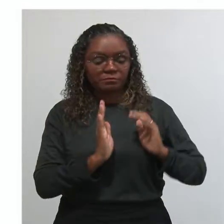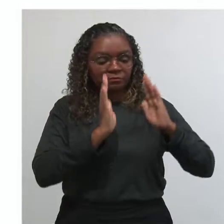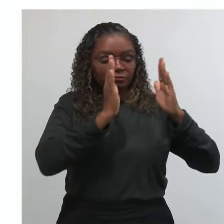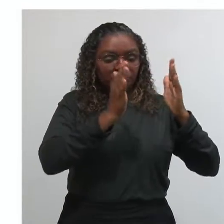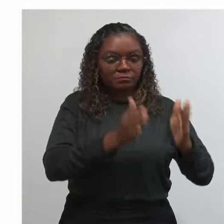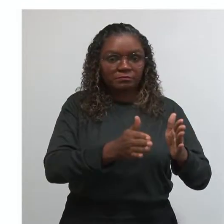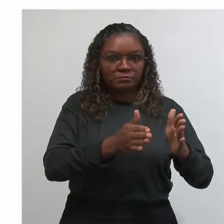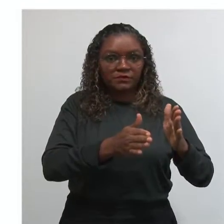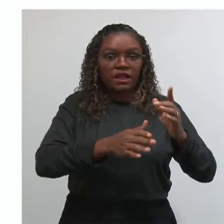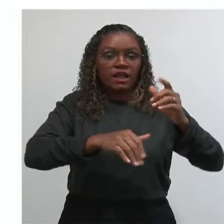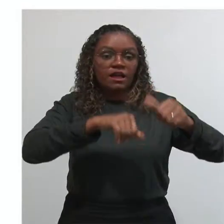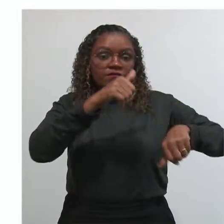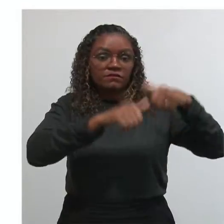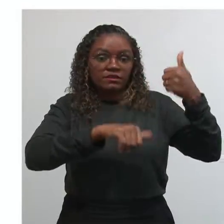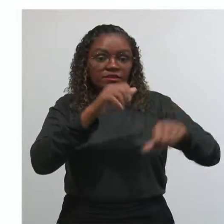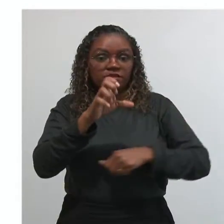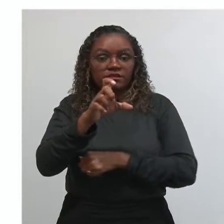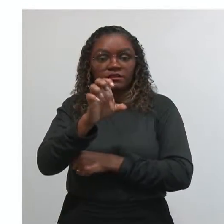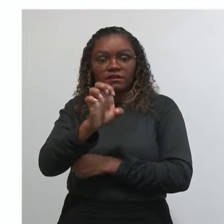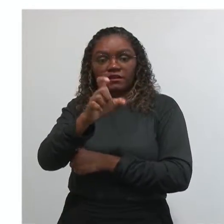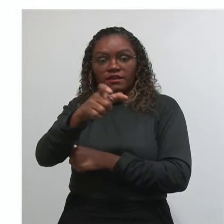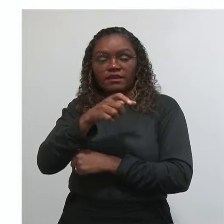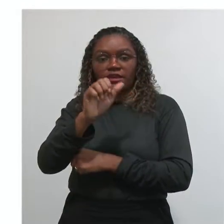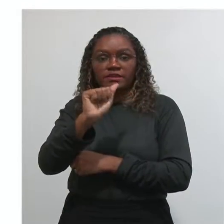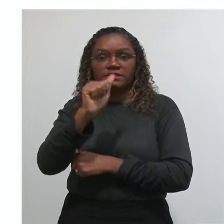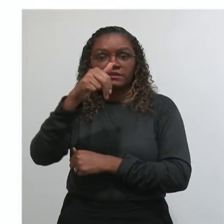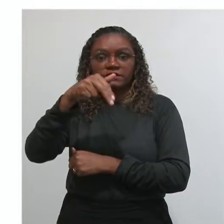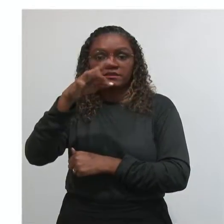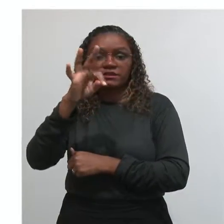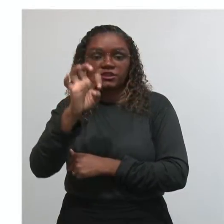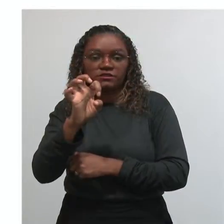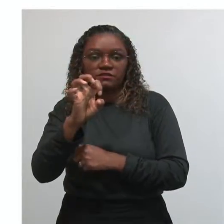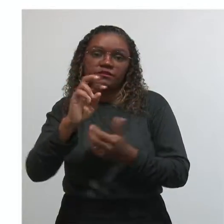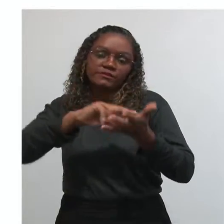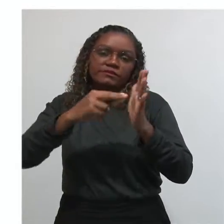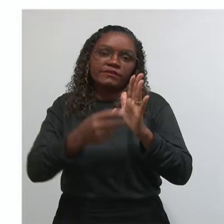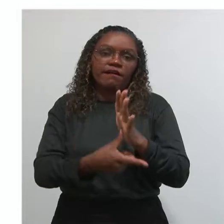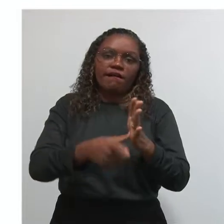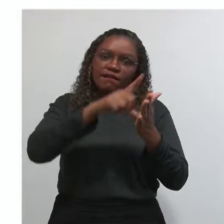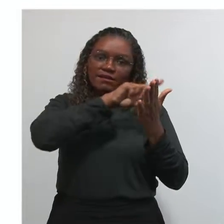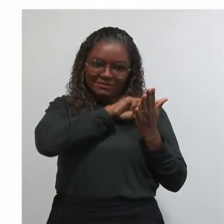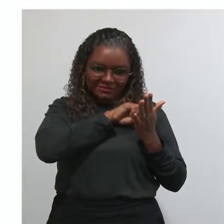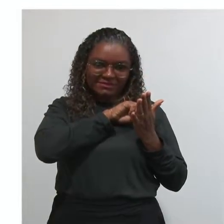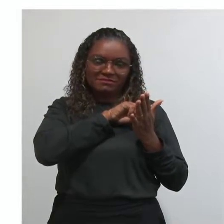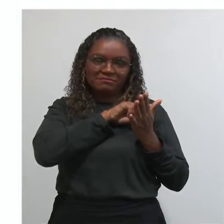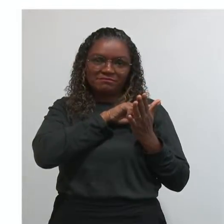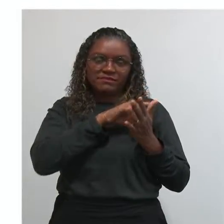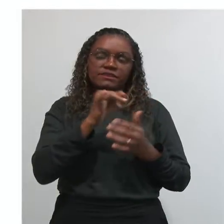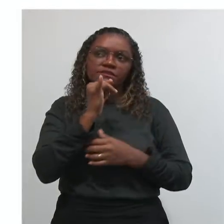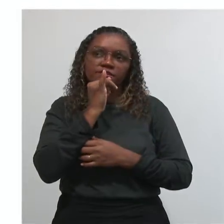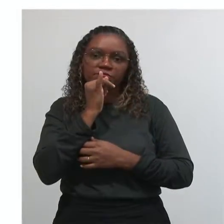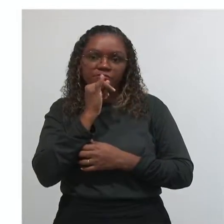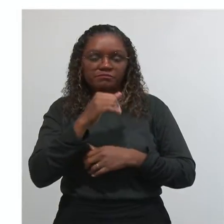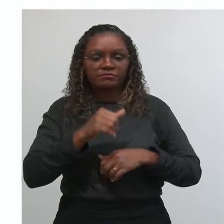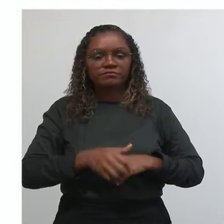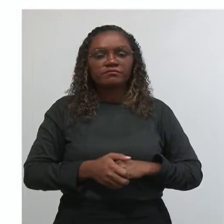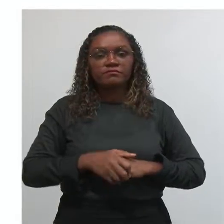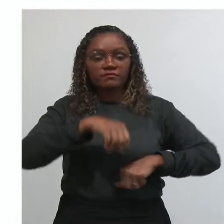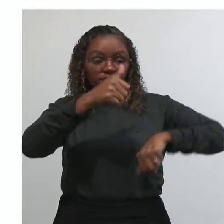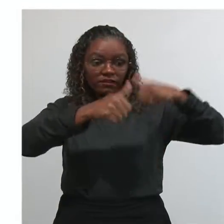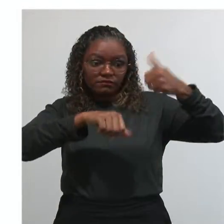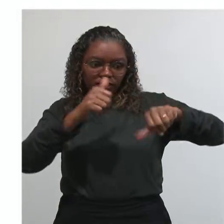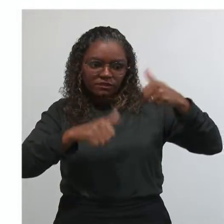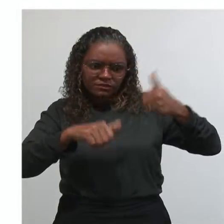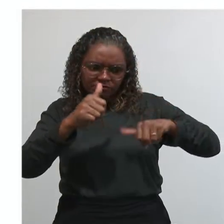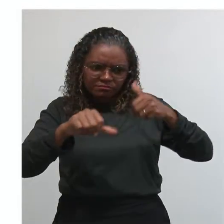o que chamamos de avaliação ex ante. Ex ante quer dizer anterior, né? Então, você tem, antes de formular, uma avaliação da situação,